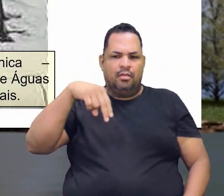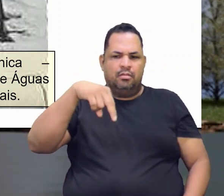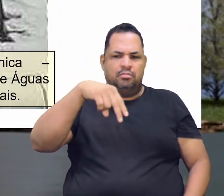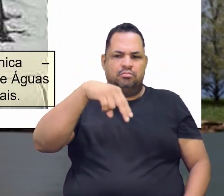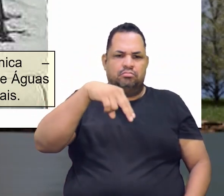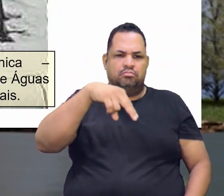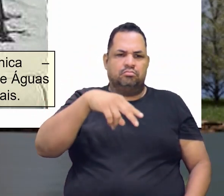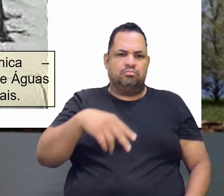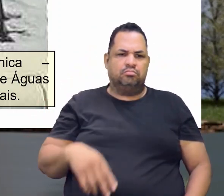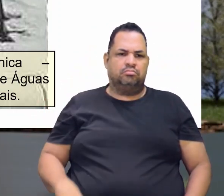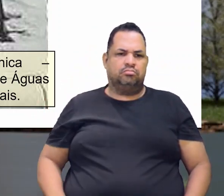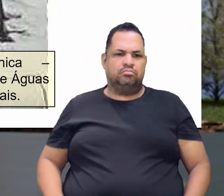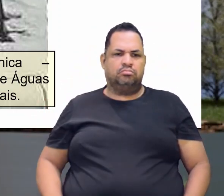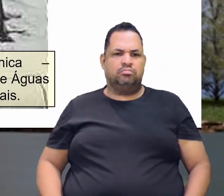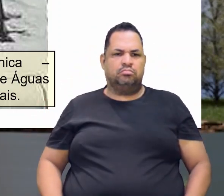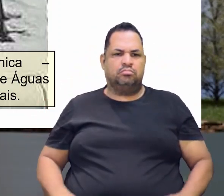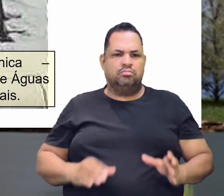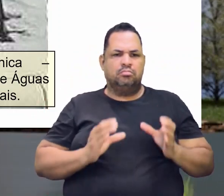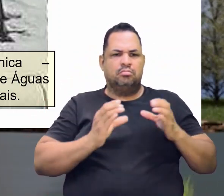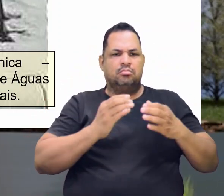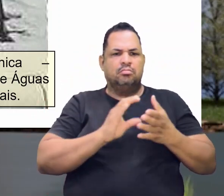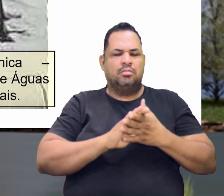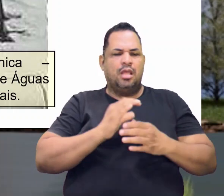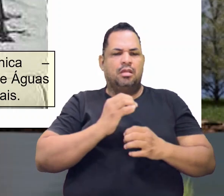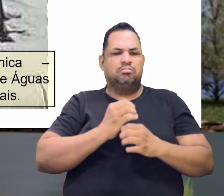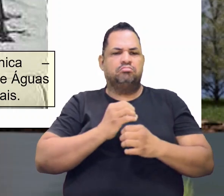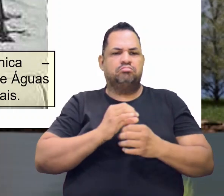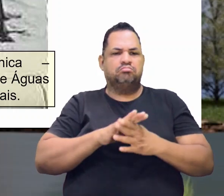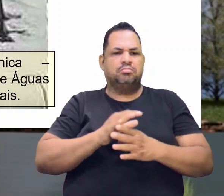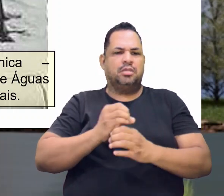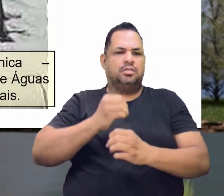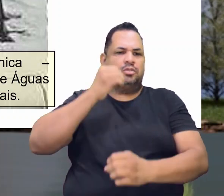várias armas do Exército. Engenharia,